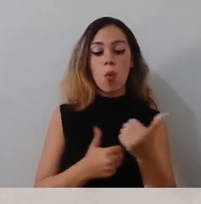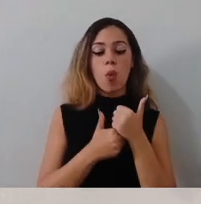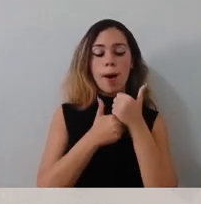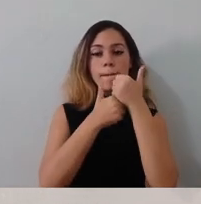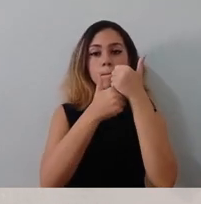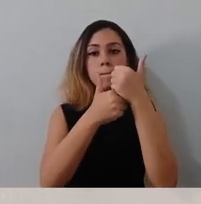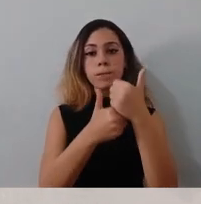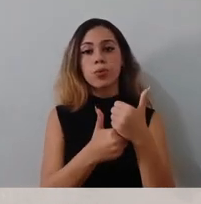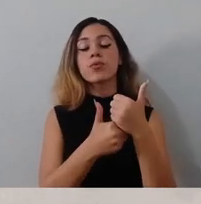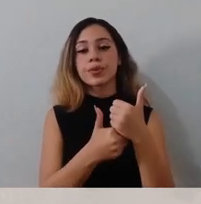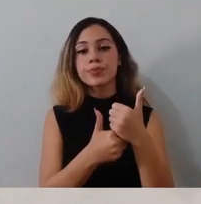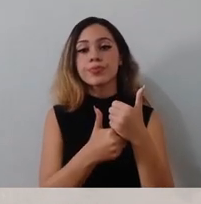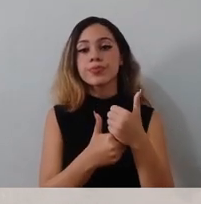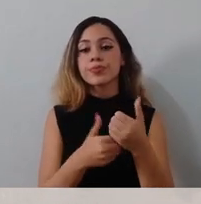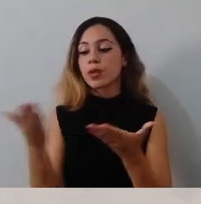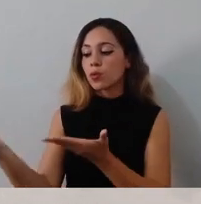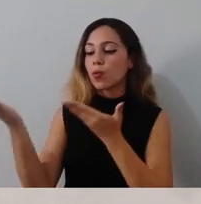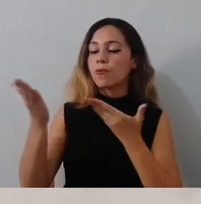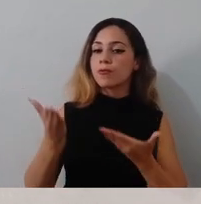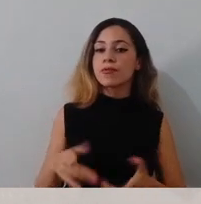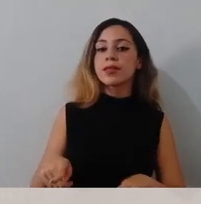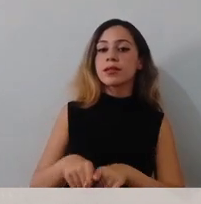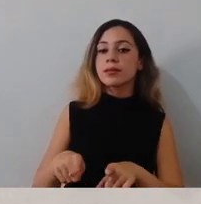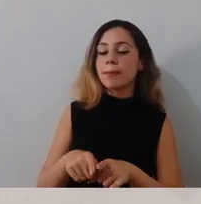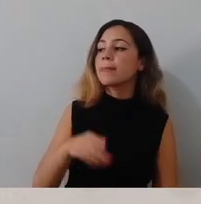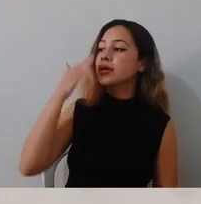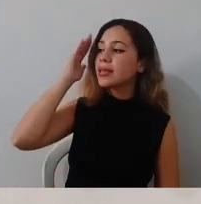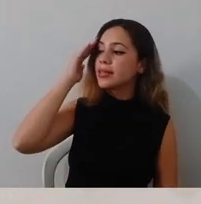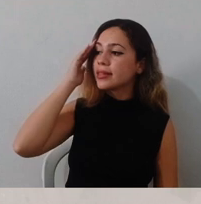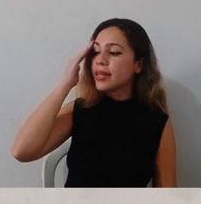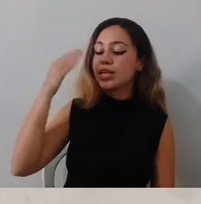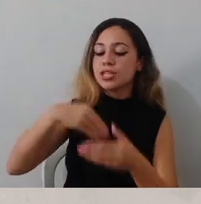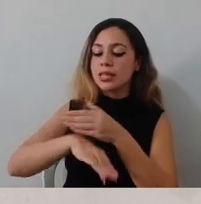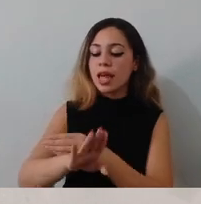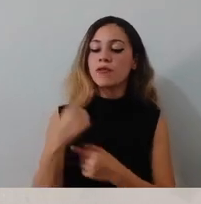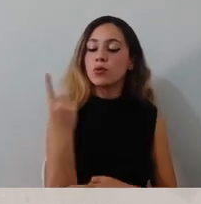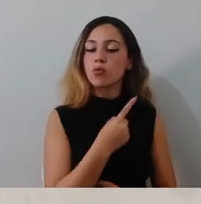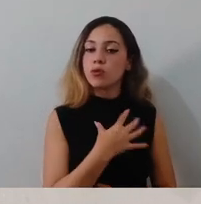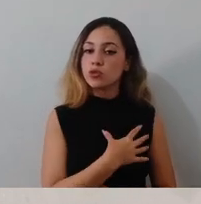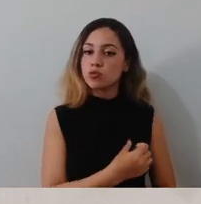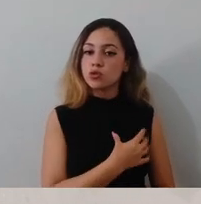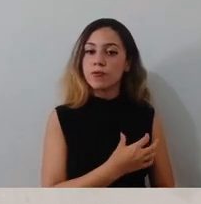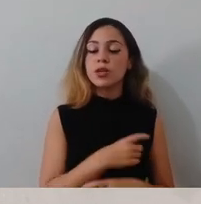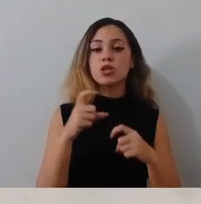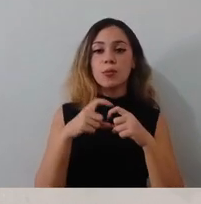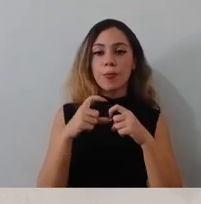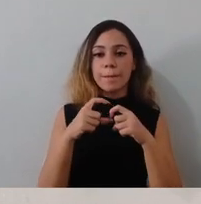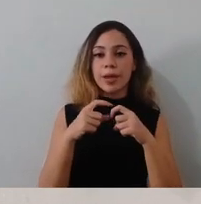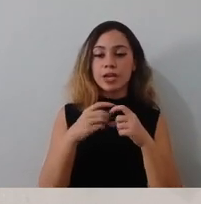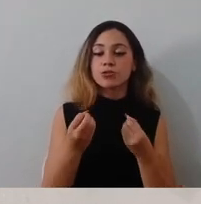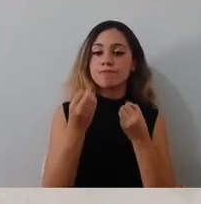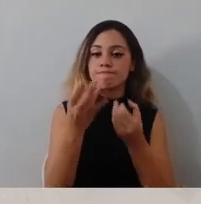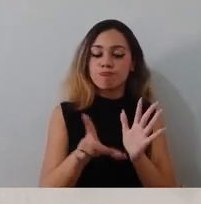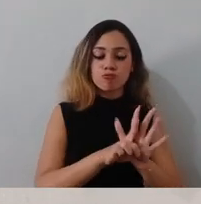de apoio, elas nos recebem, nos ouvem, encaminha nossos filhos, nos